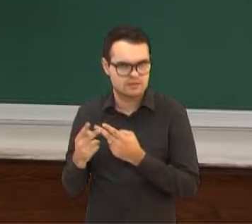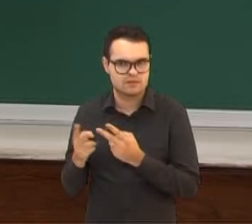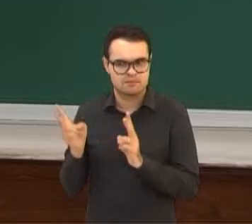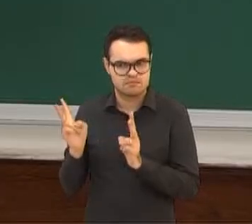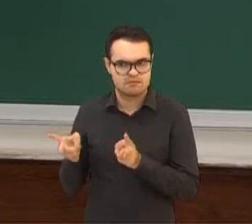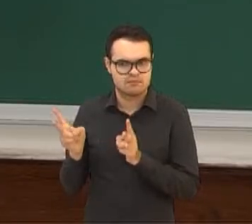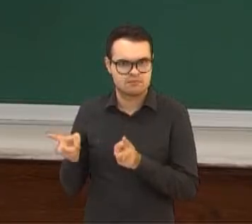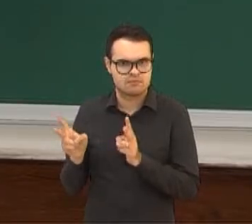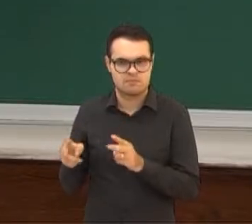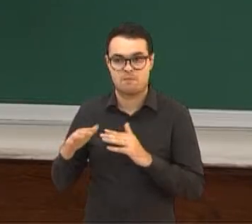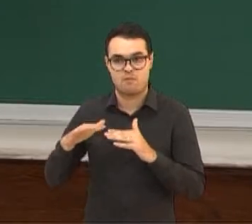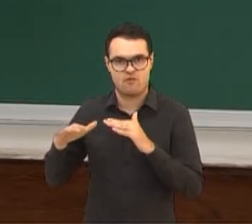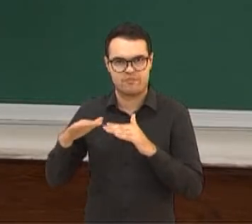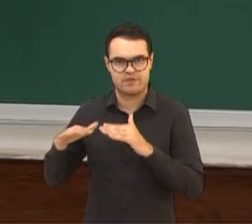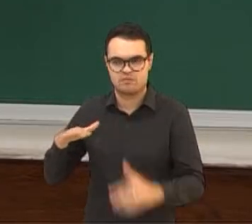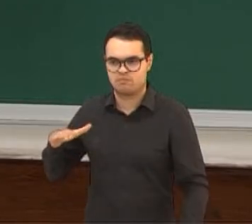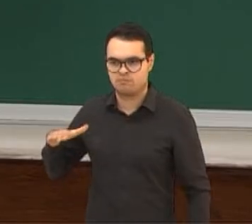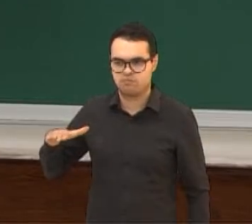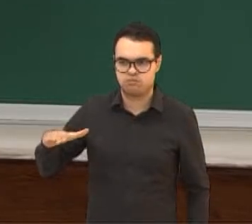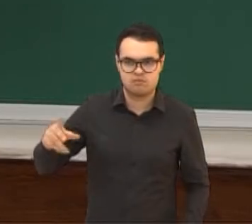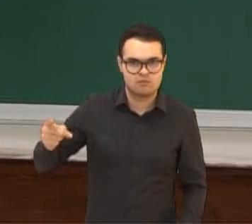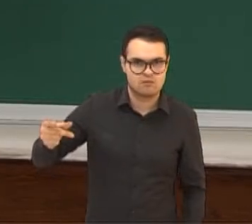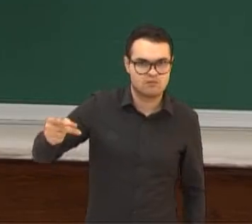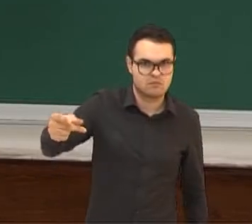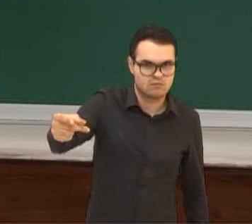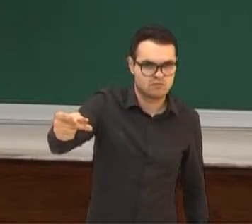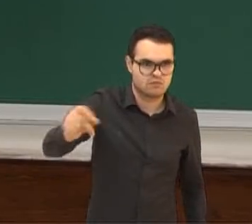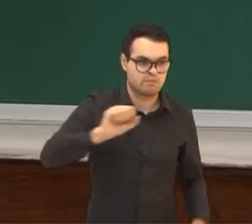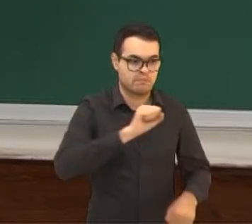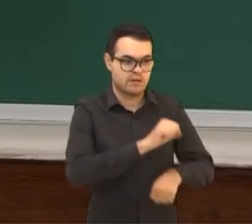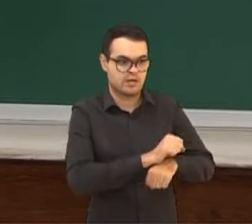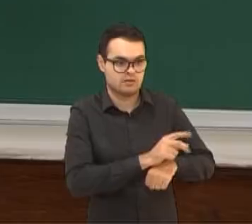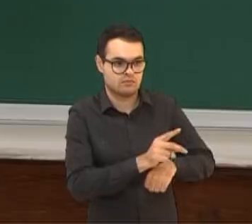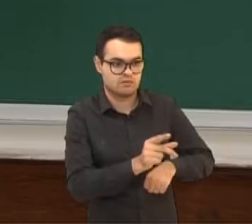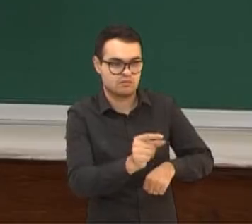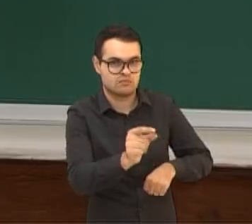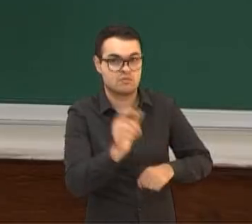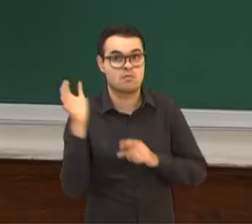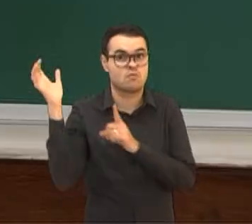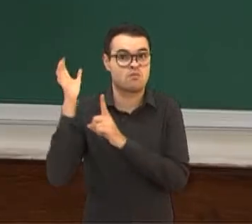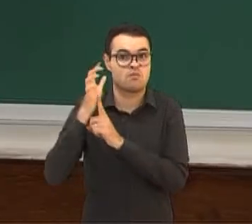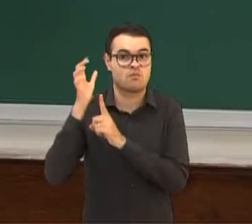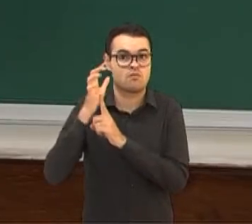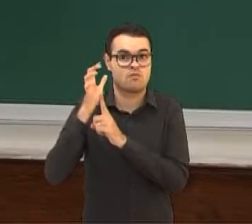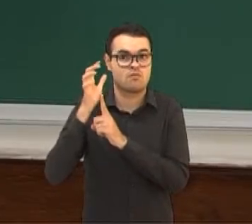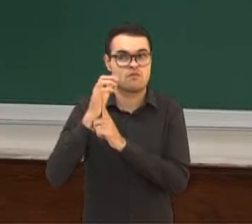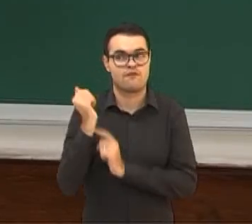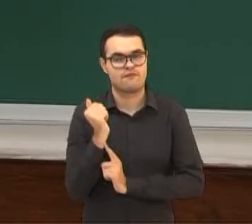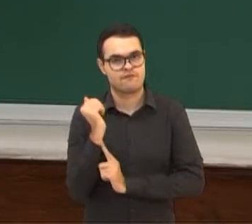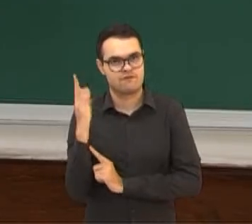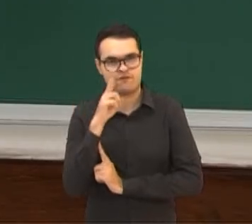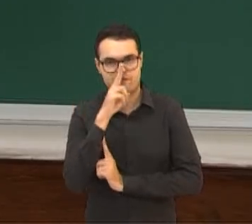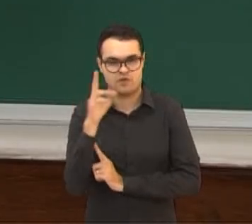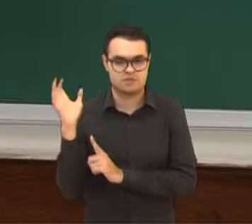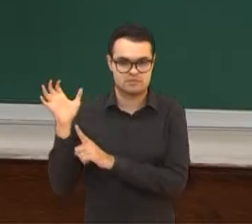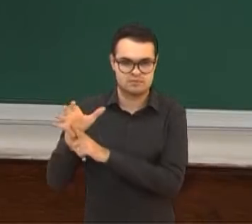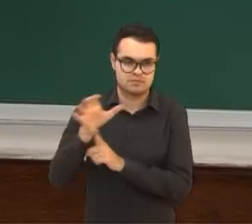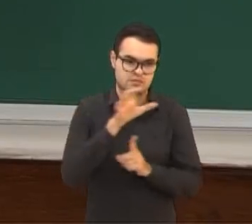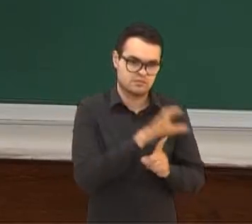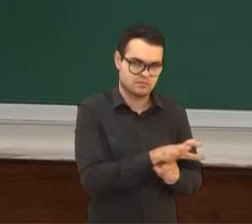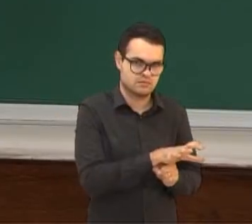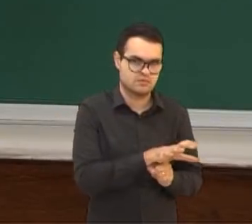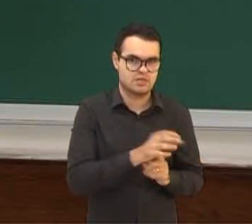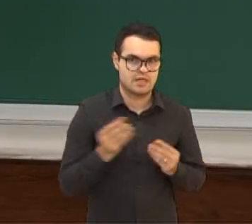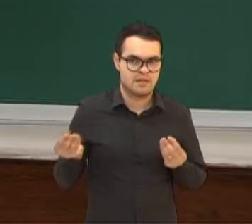situação, seja ela de movimento ou seja ela de repouso, e só vai ser modificada a partir de uma força externa que vai